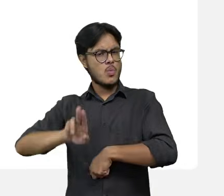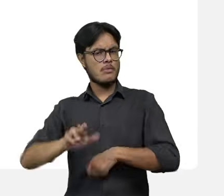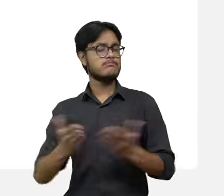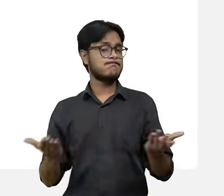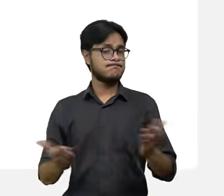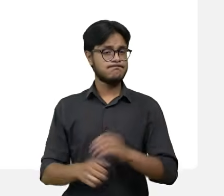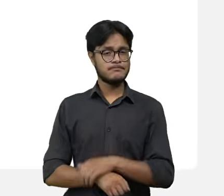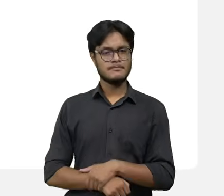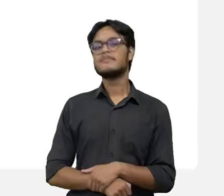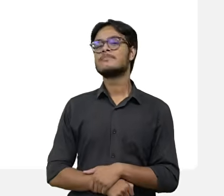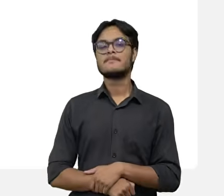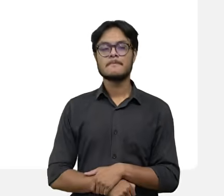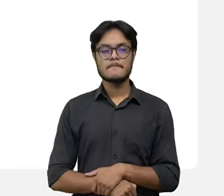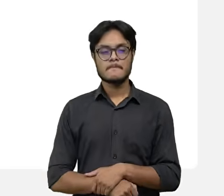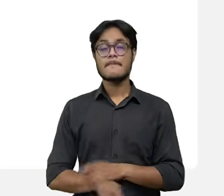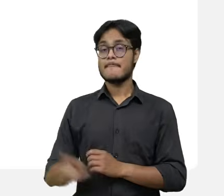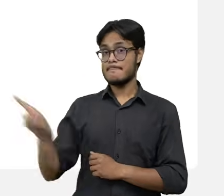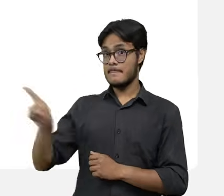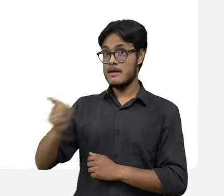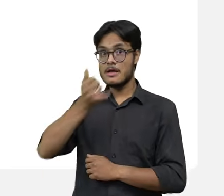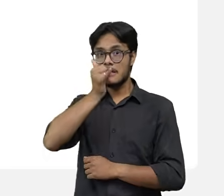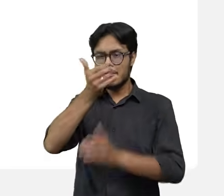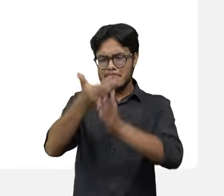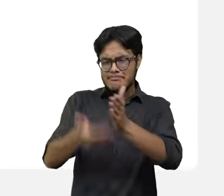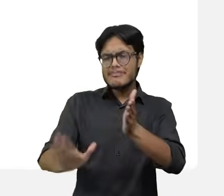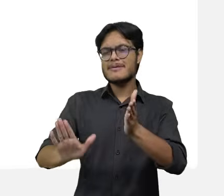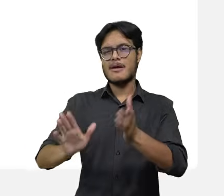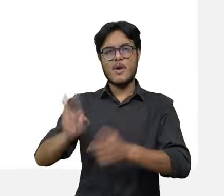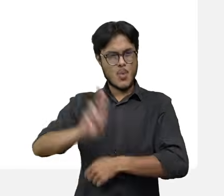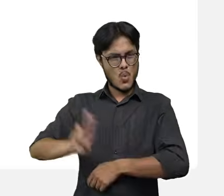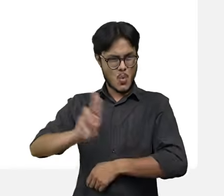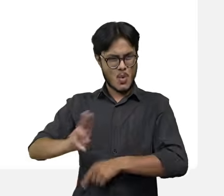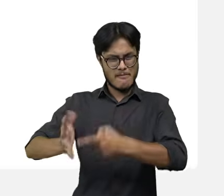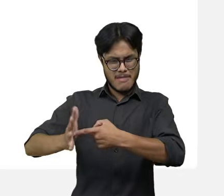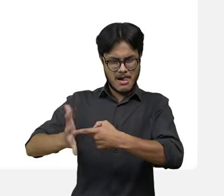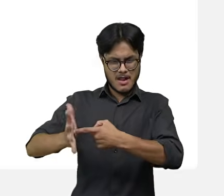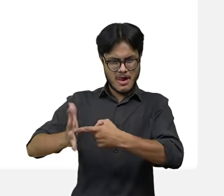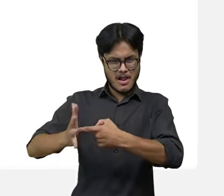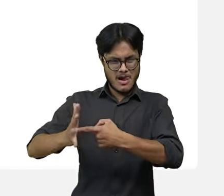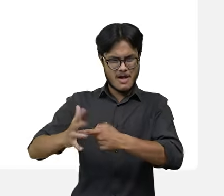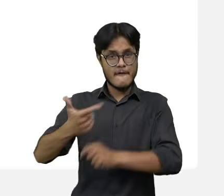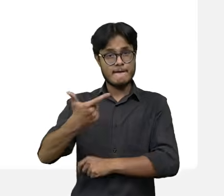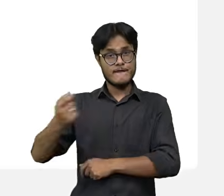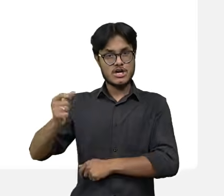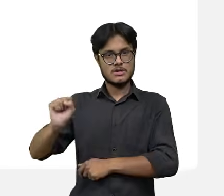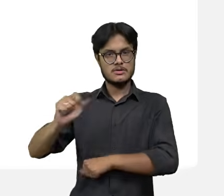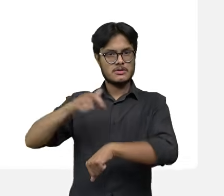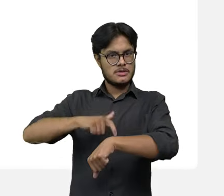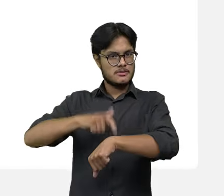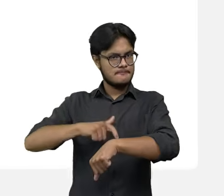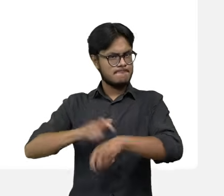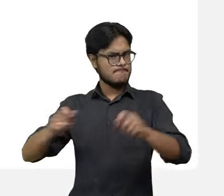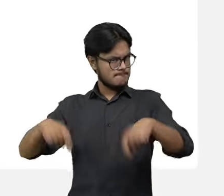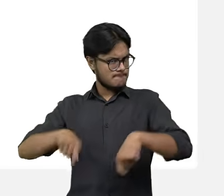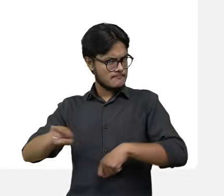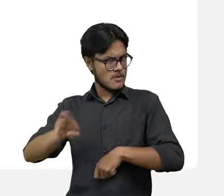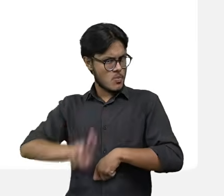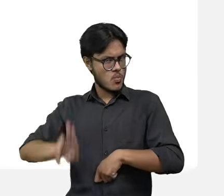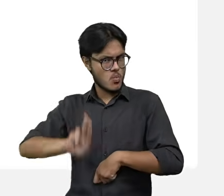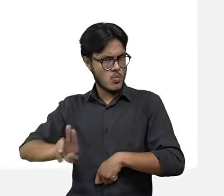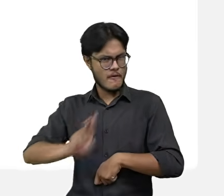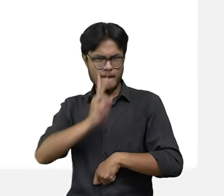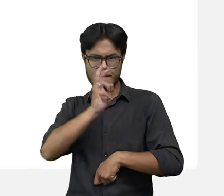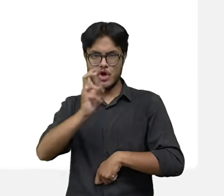só, desperdiçada pelo motor, no decorrer dos 20 segundos de funcionamento sobre